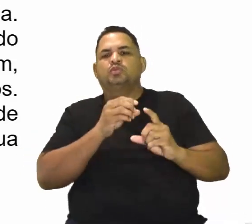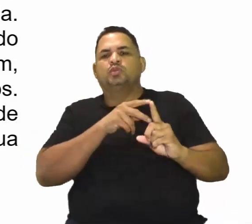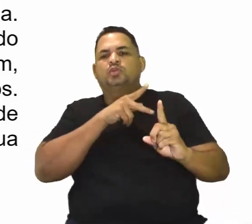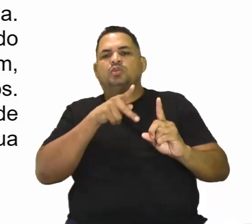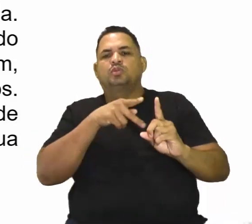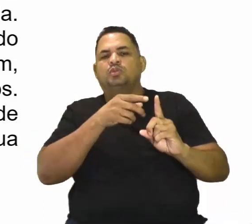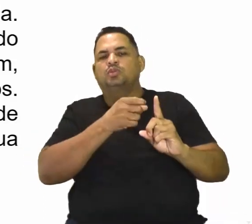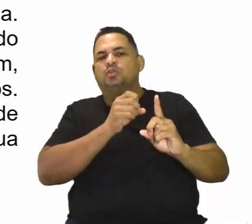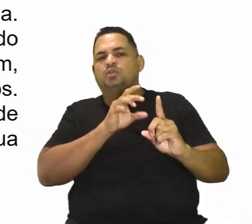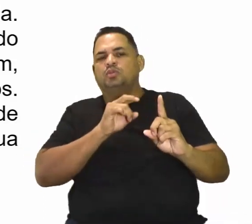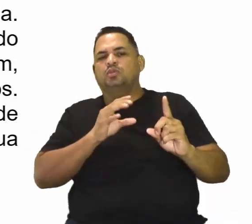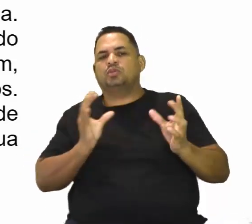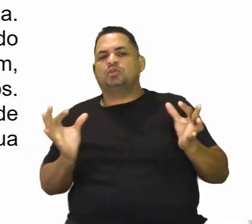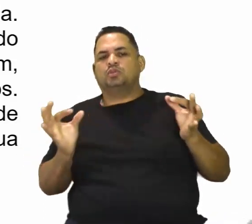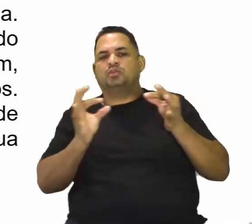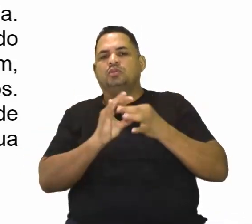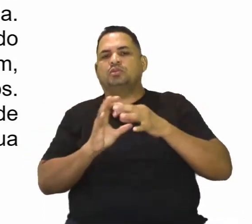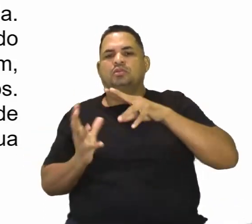migrações internacionais?